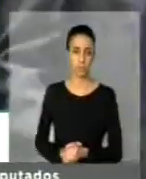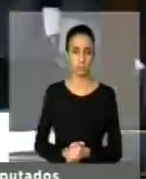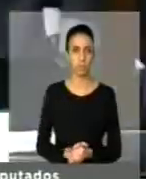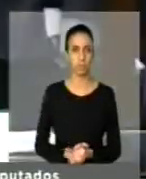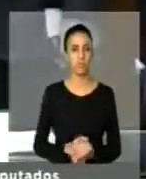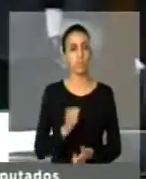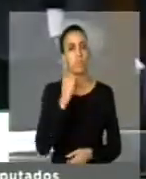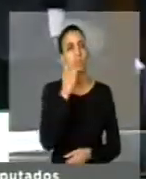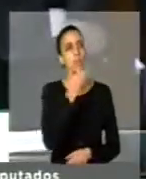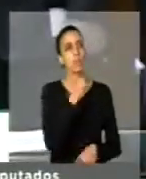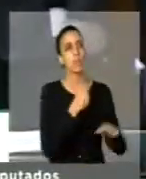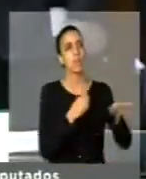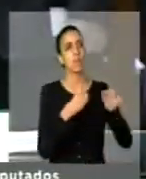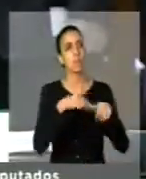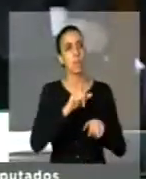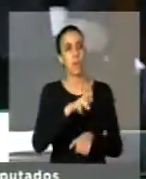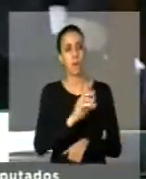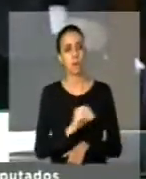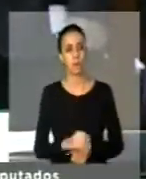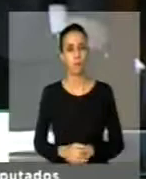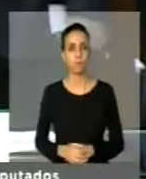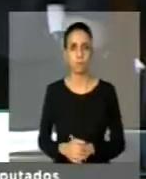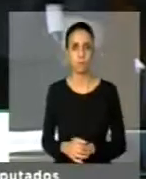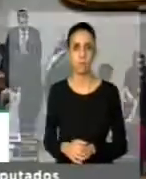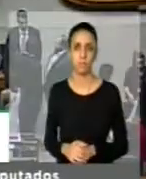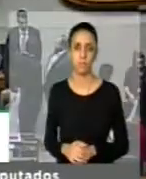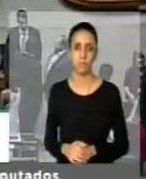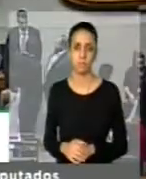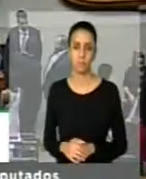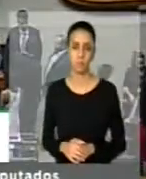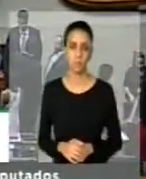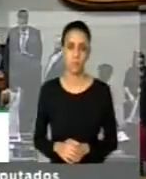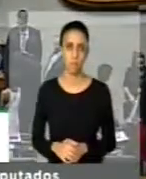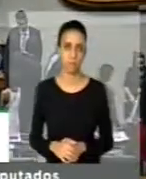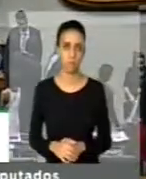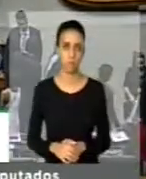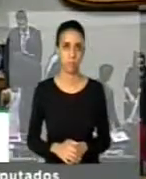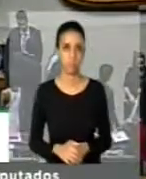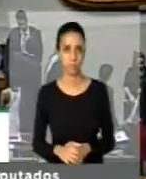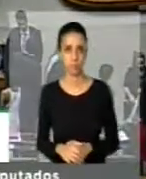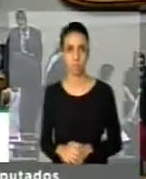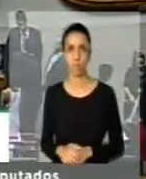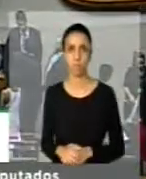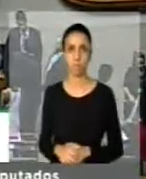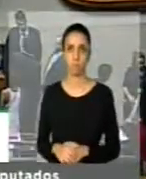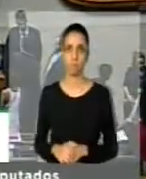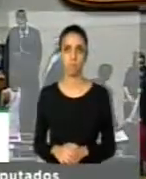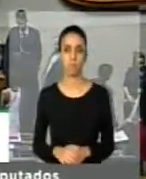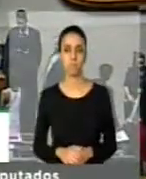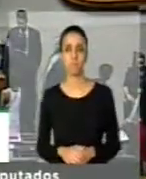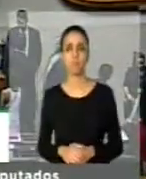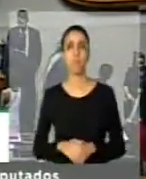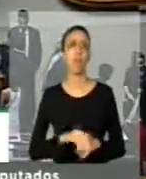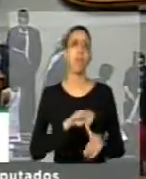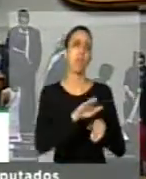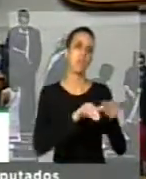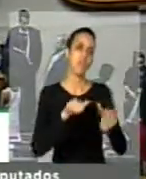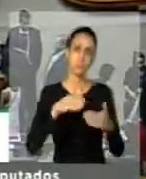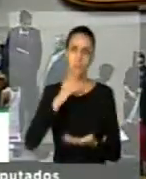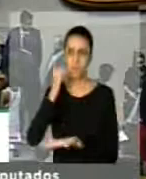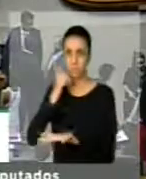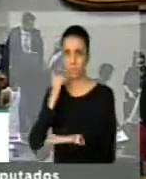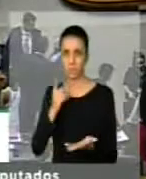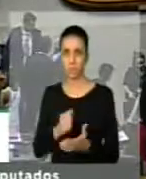estado-maior primeiro deixou o senhor presidente deputado rodrigo maia eu gostaria de conclamar meus colegas deputados o deputado